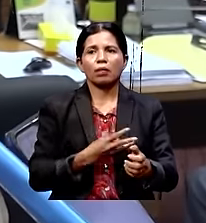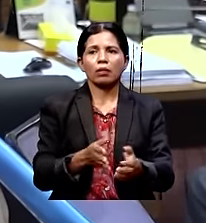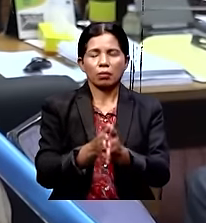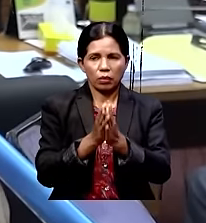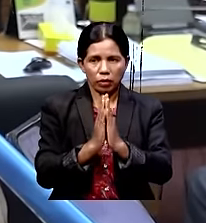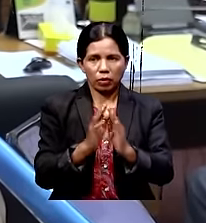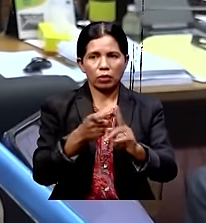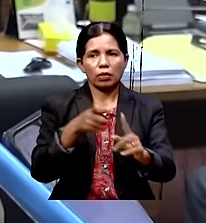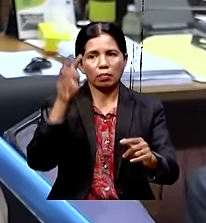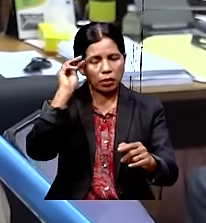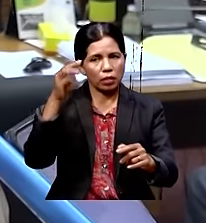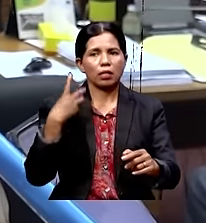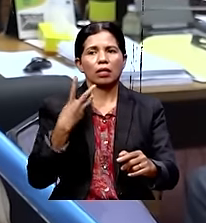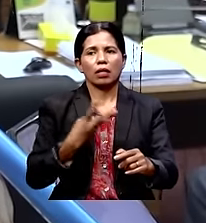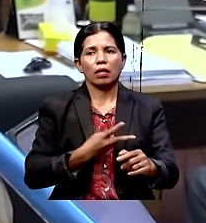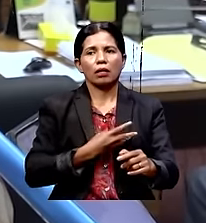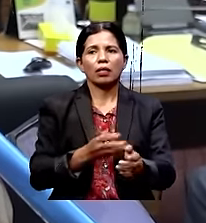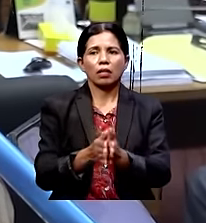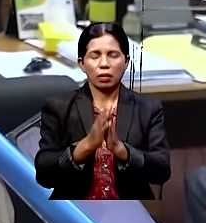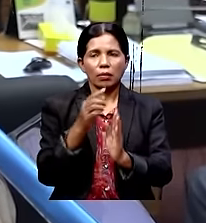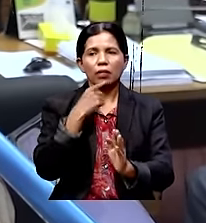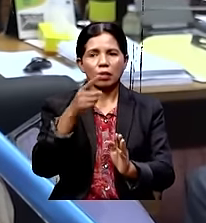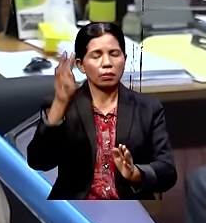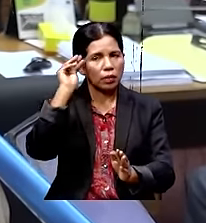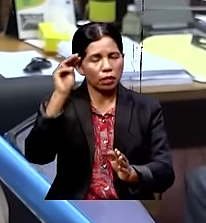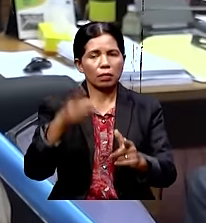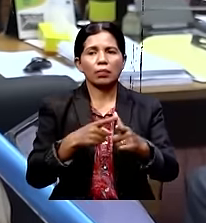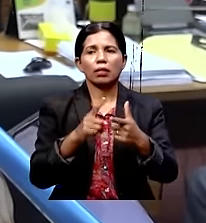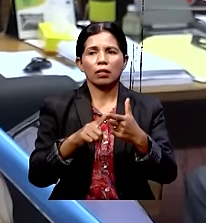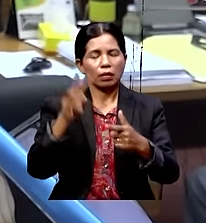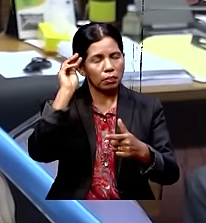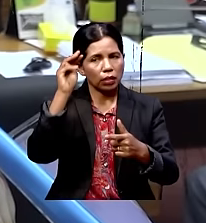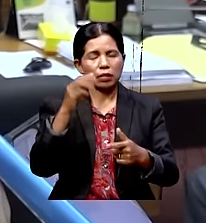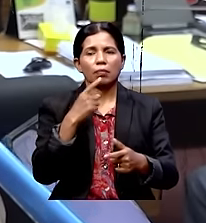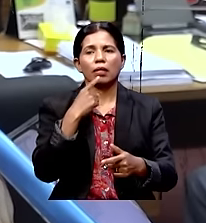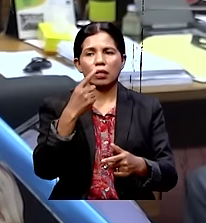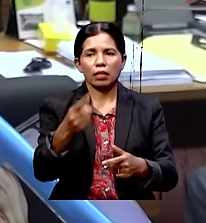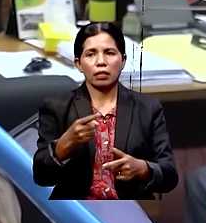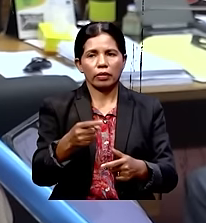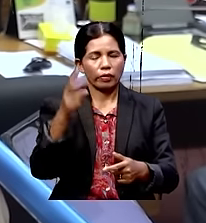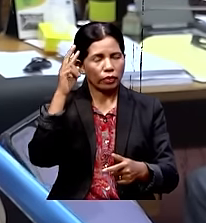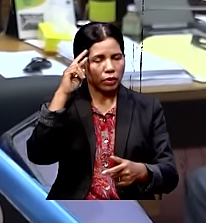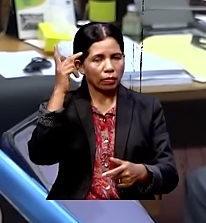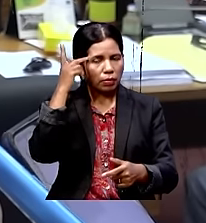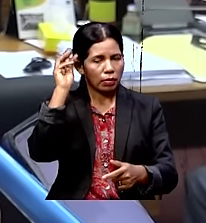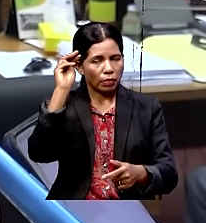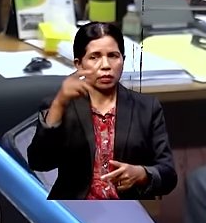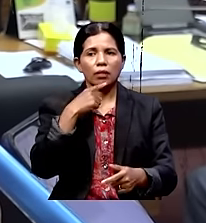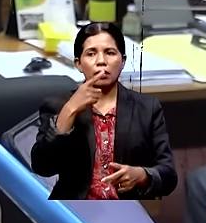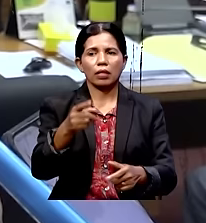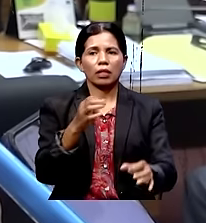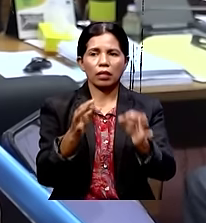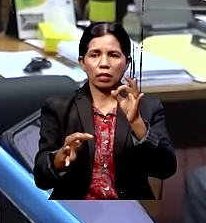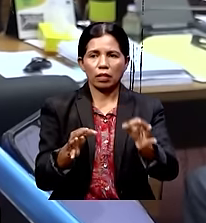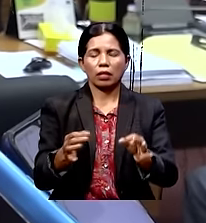Ami Russo, o ministra, e a minha intervenção será me teme ministra, mas bem, em vez de ministra Mahatá, senhor vice-primeiro-ministro Mahatá, mesmo que